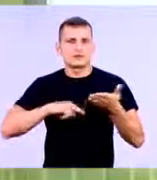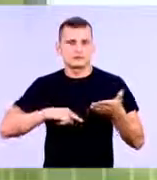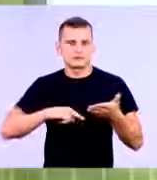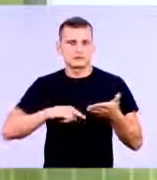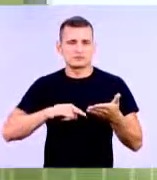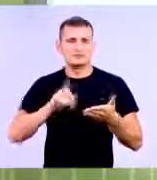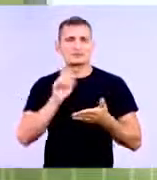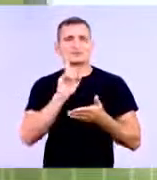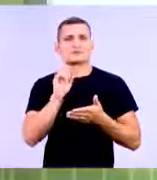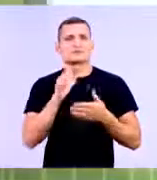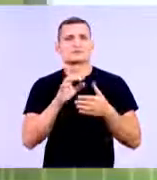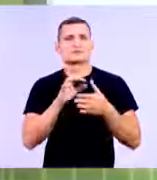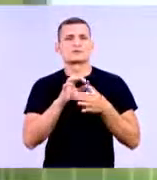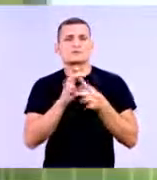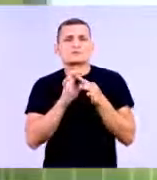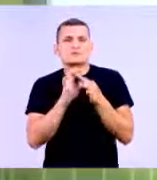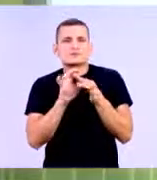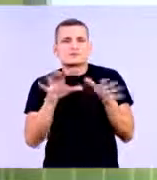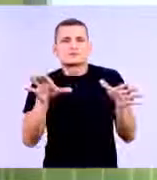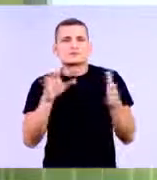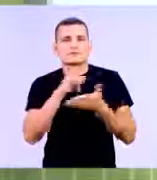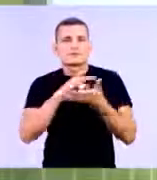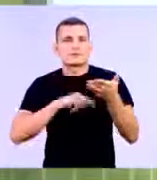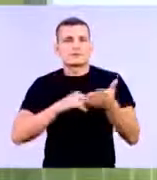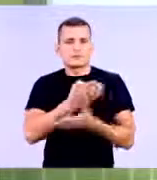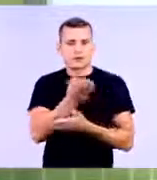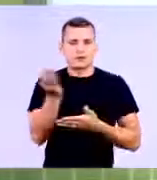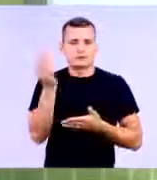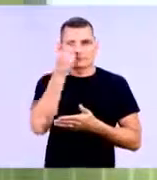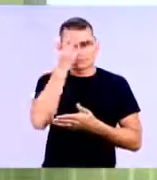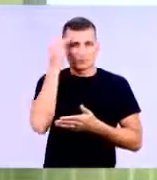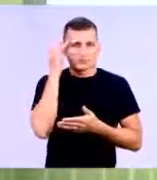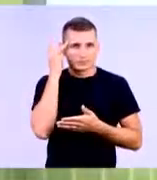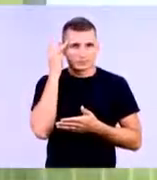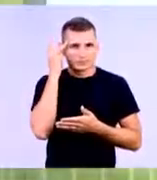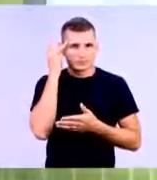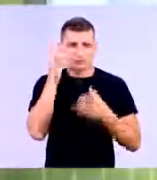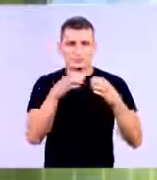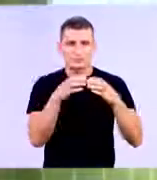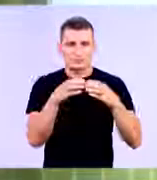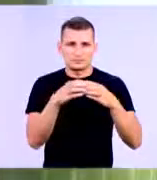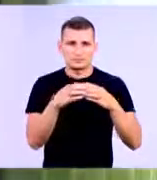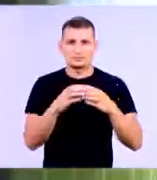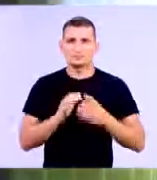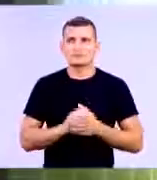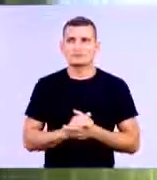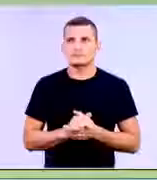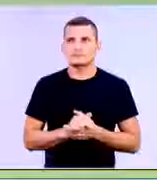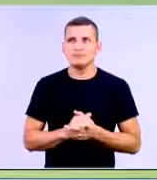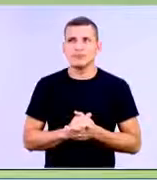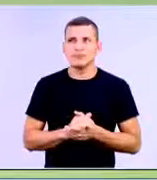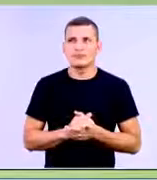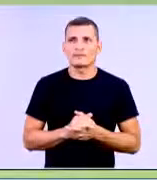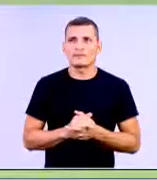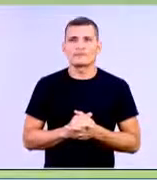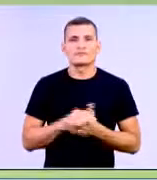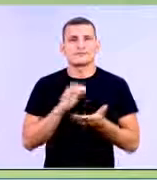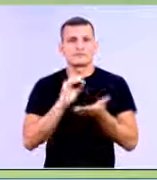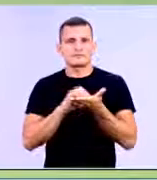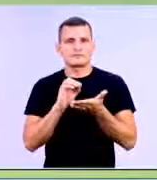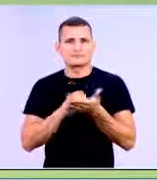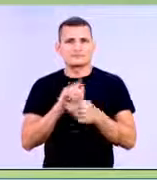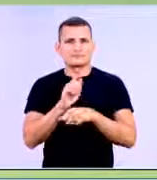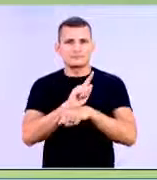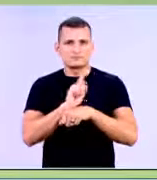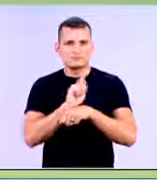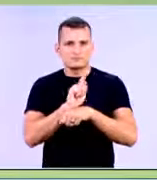não disponibiliza o documento a essas pessoas, as pessoas envolvidas, tá? Segundo, falta de gerenciamento